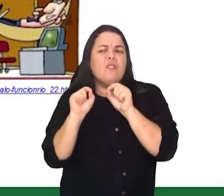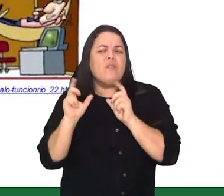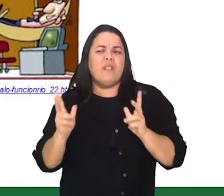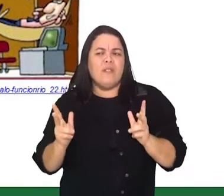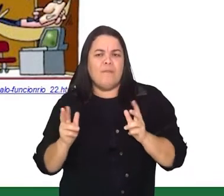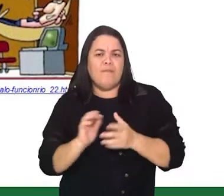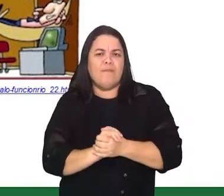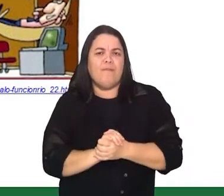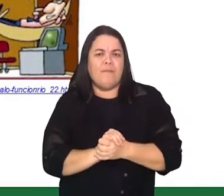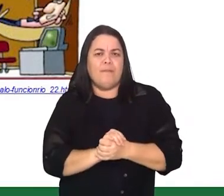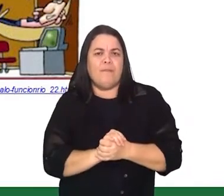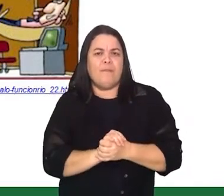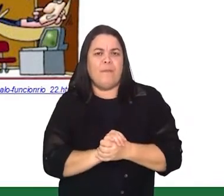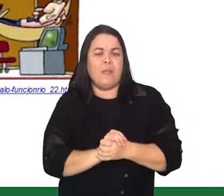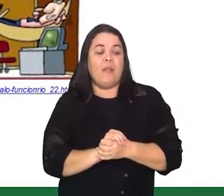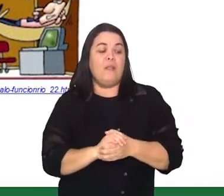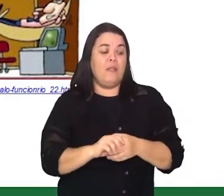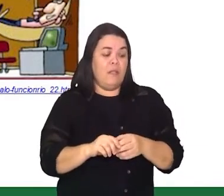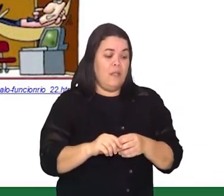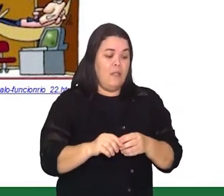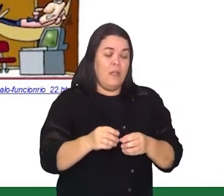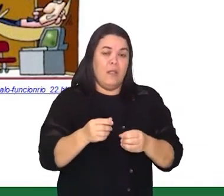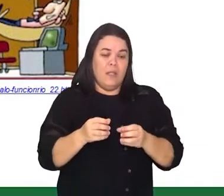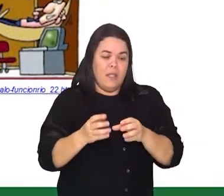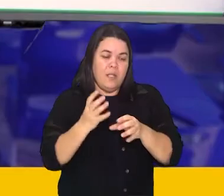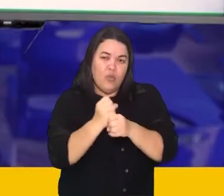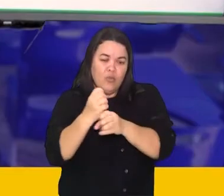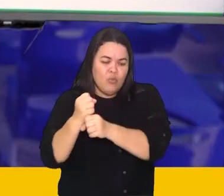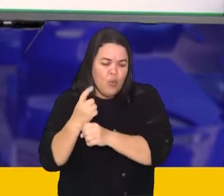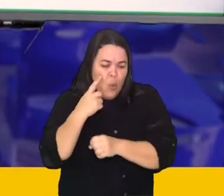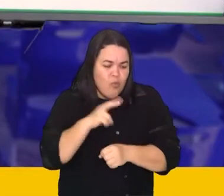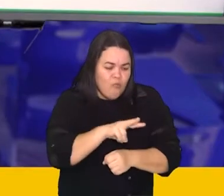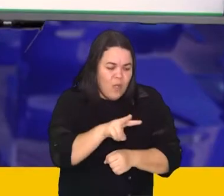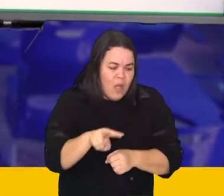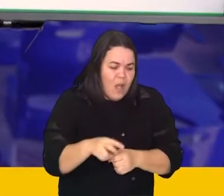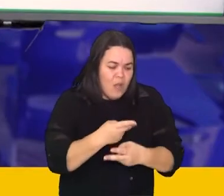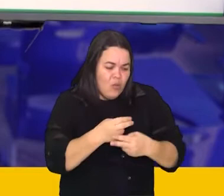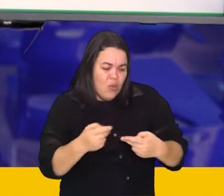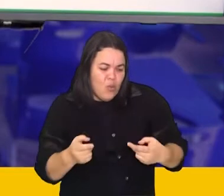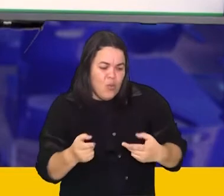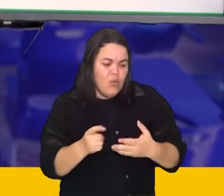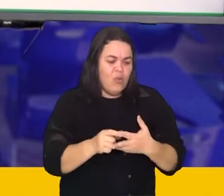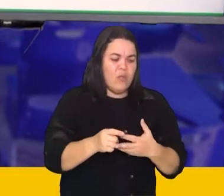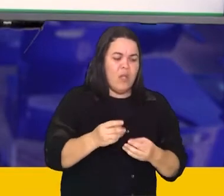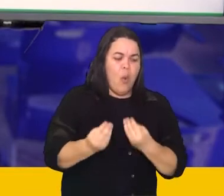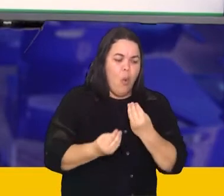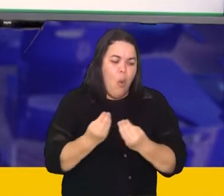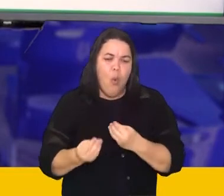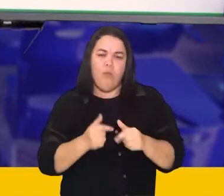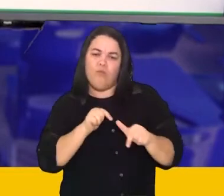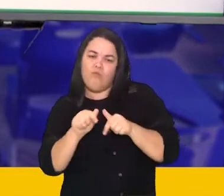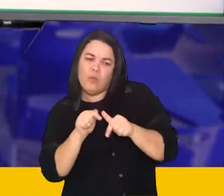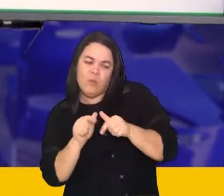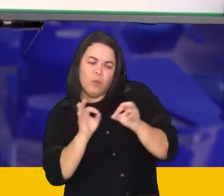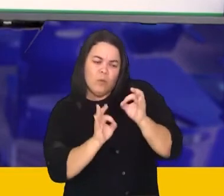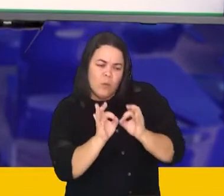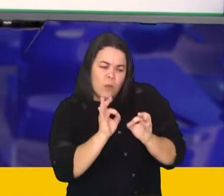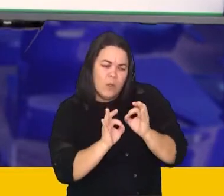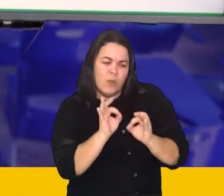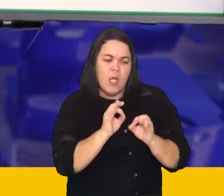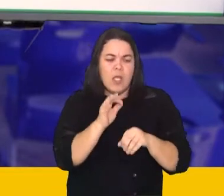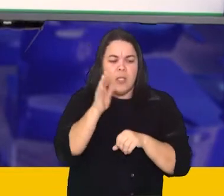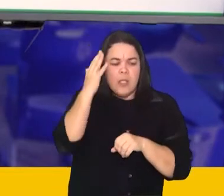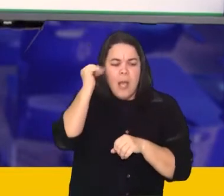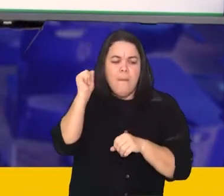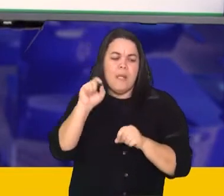desempenhos. Balanço do desempenho das equipes. Como é que elas trabalharam num período de tempo, se